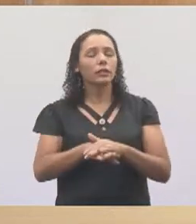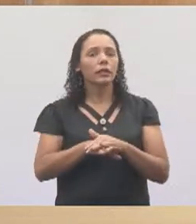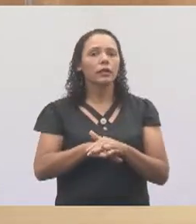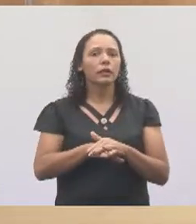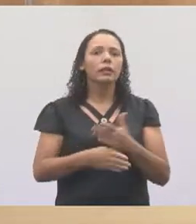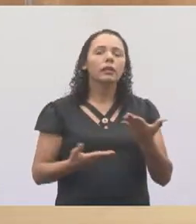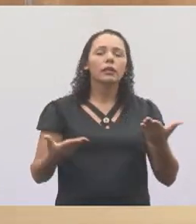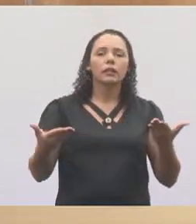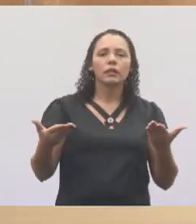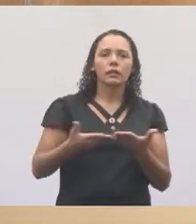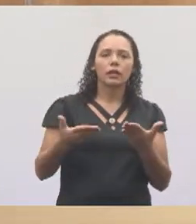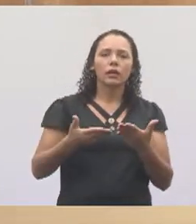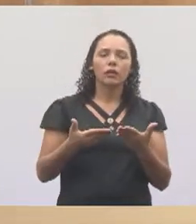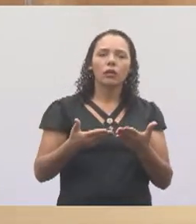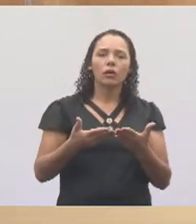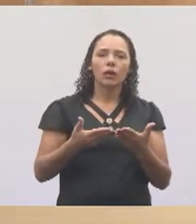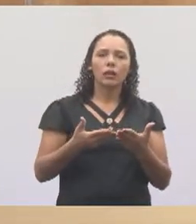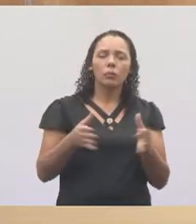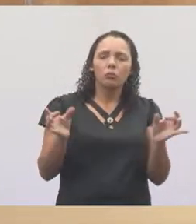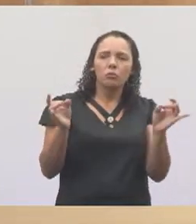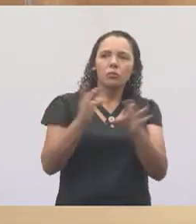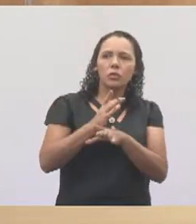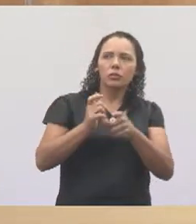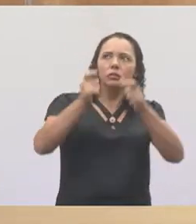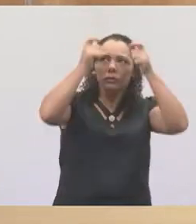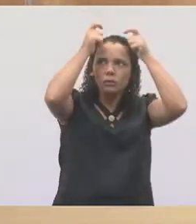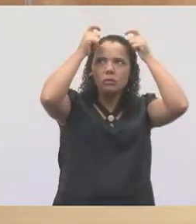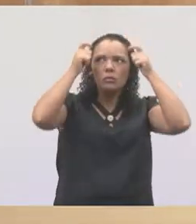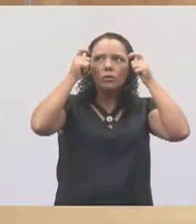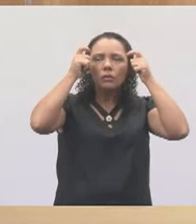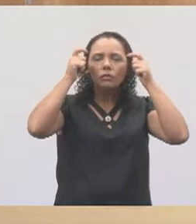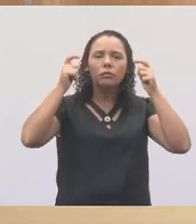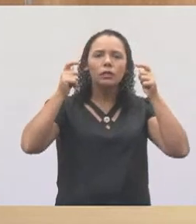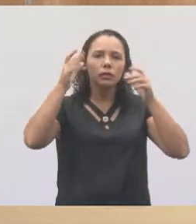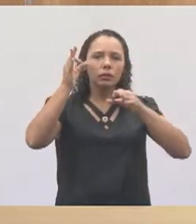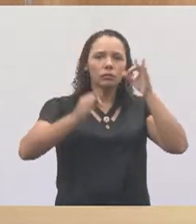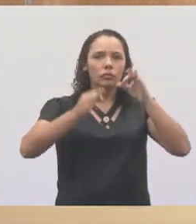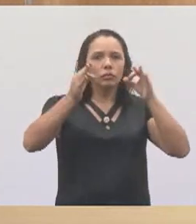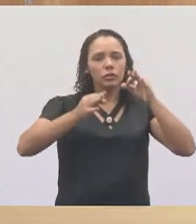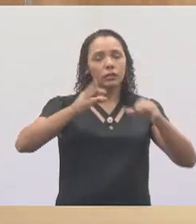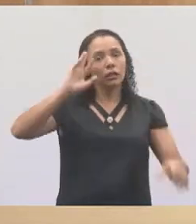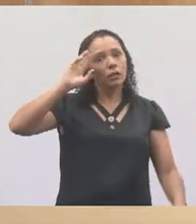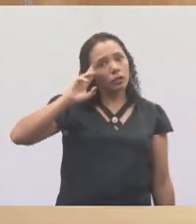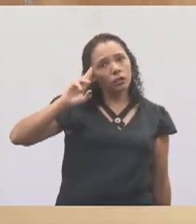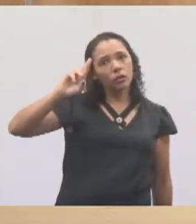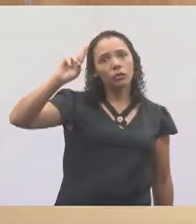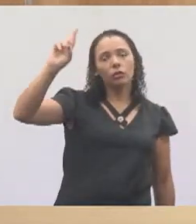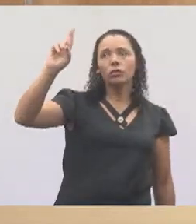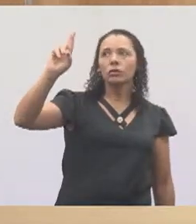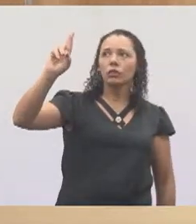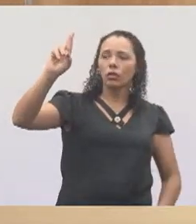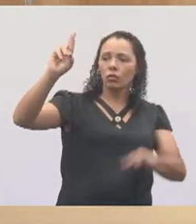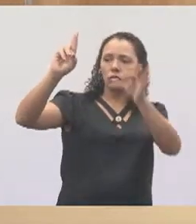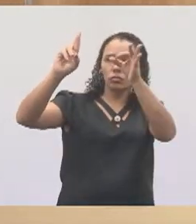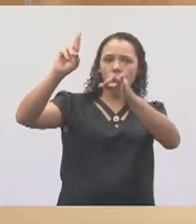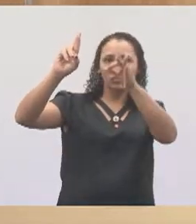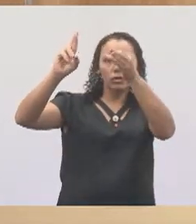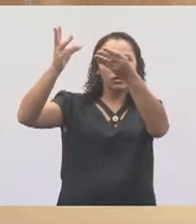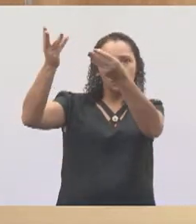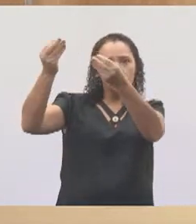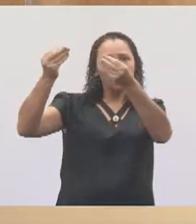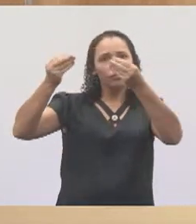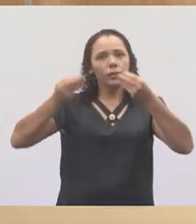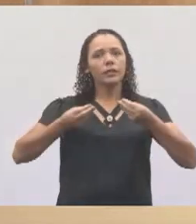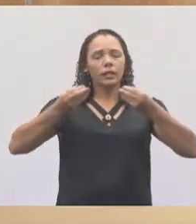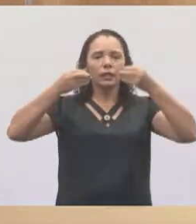está reservada a coroa da justiça, que o Senhor, justo e juiz, me dará